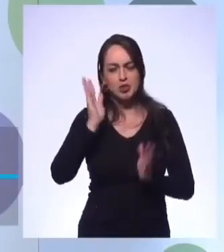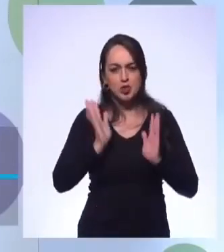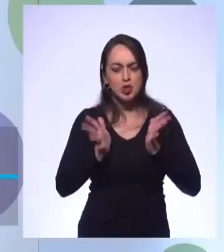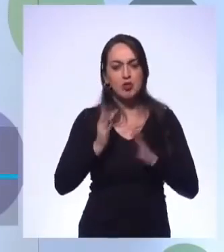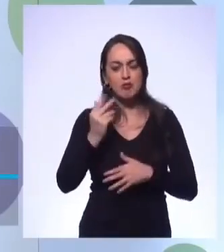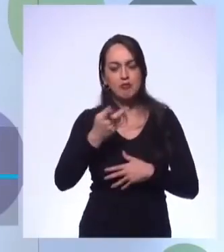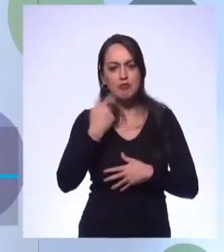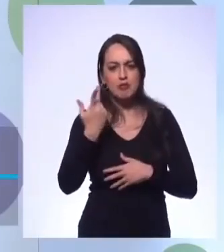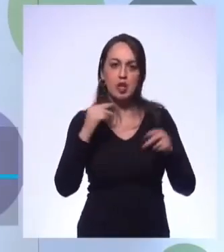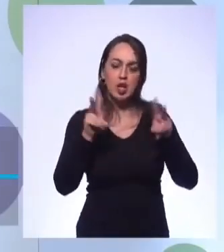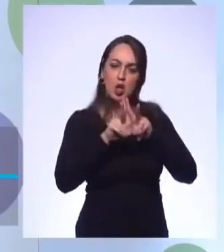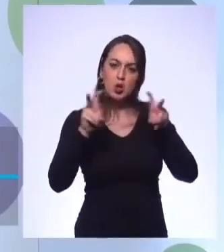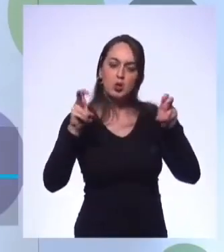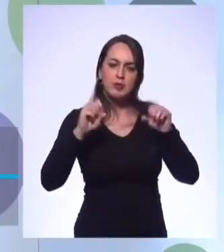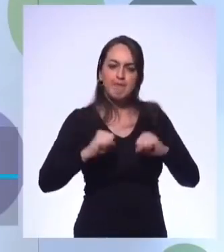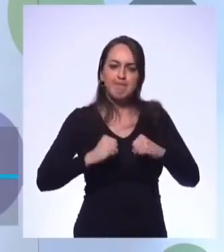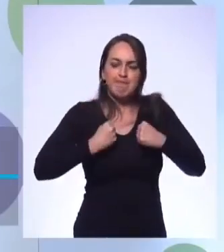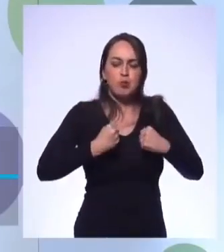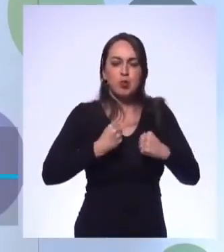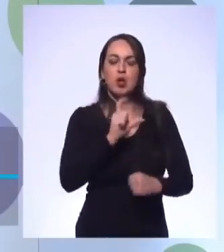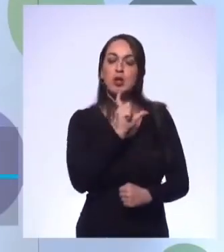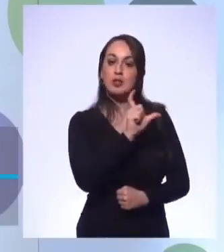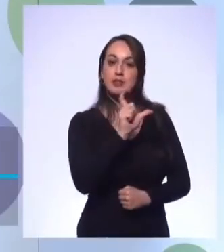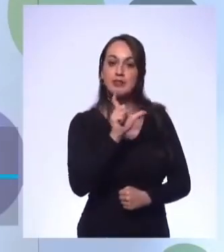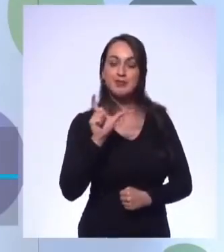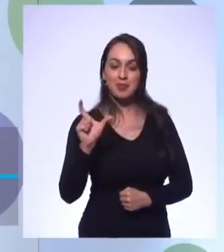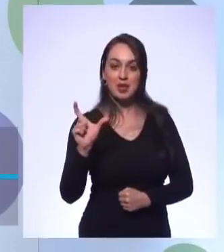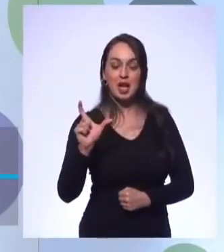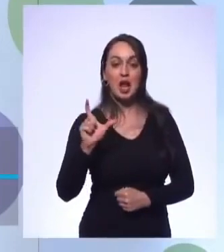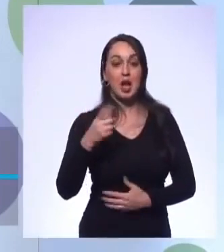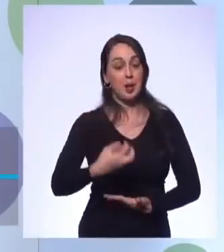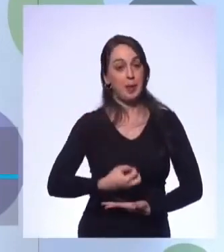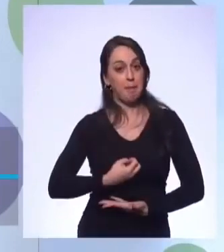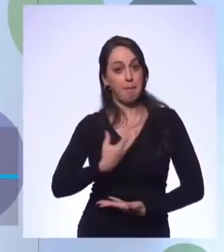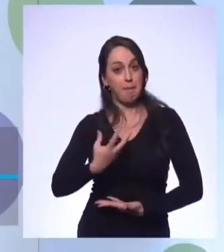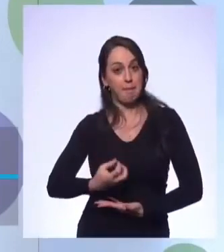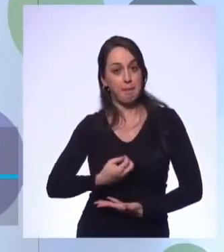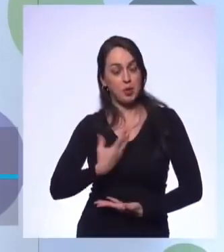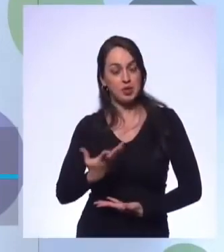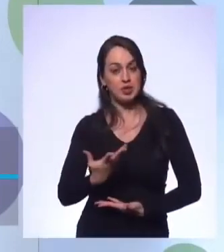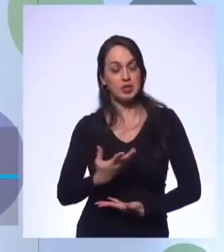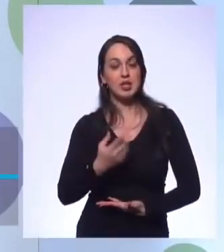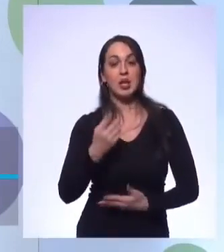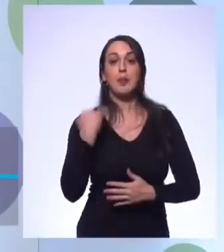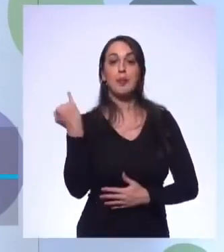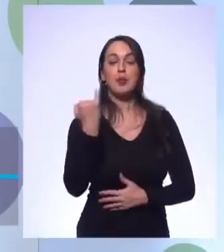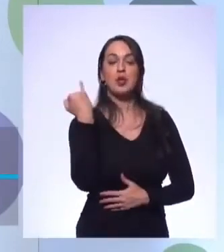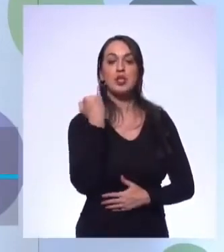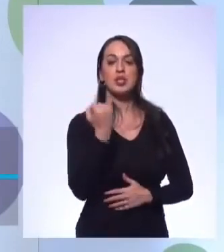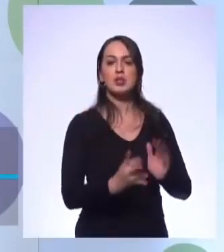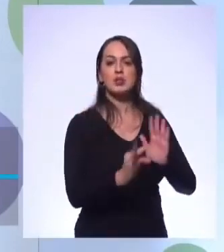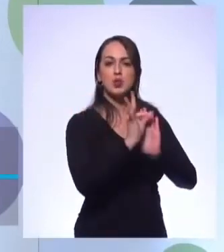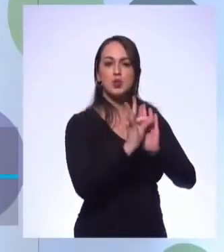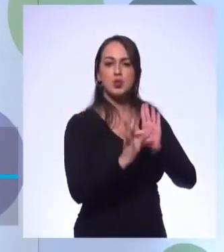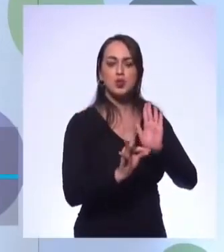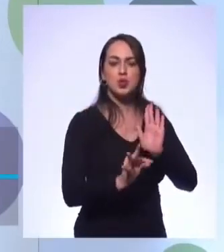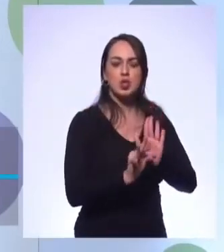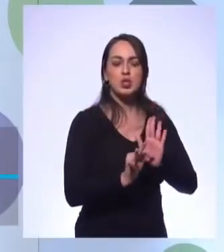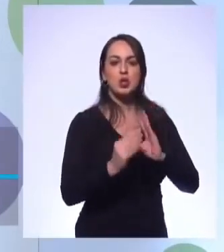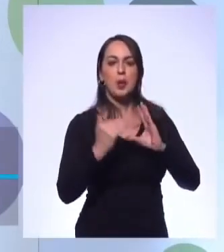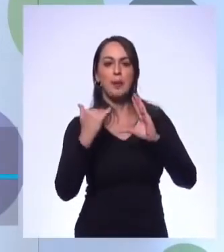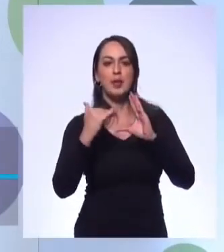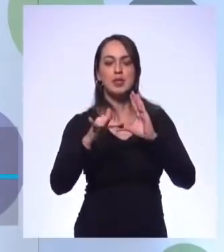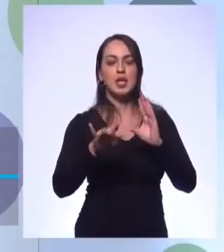Na função poética, o que vale é o texto, a mensagem. Então, como eu quis transmitir?